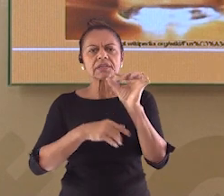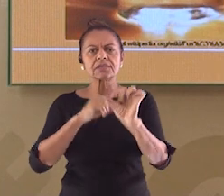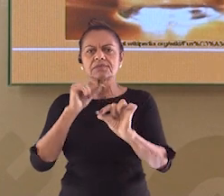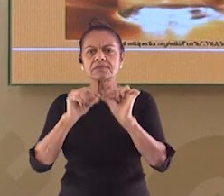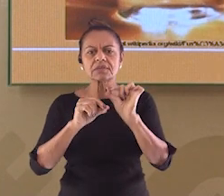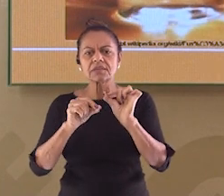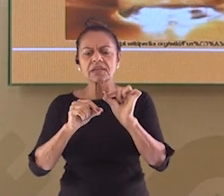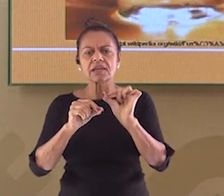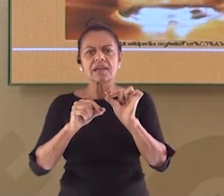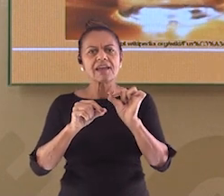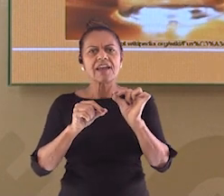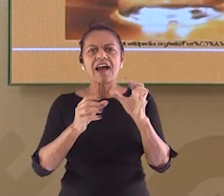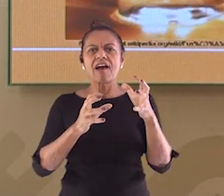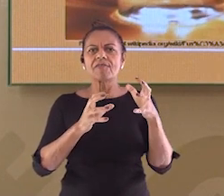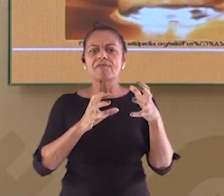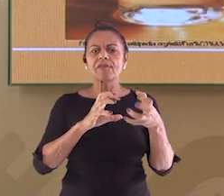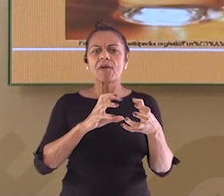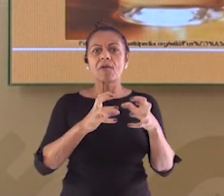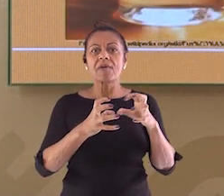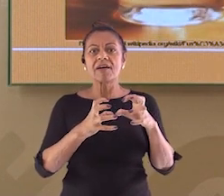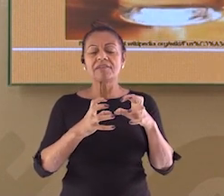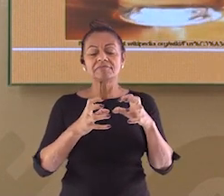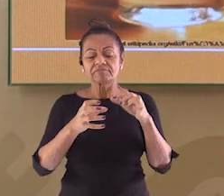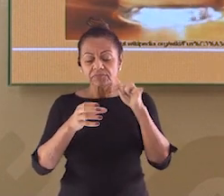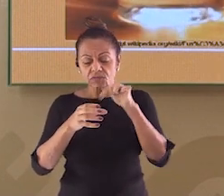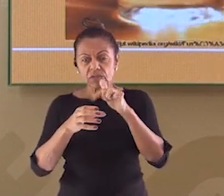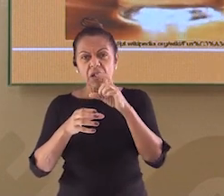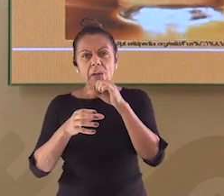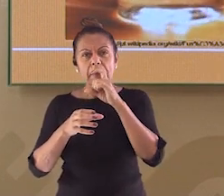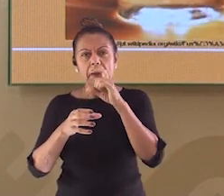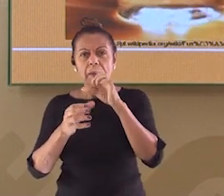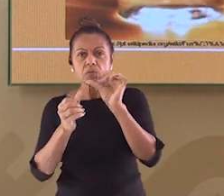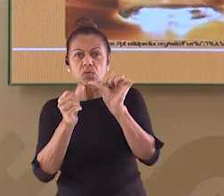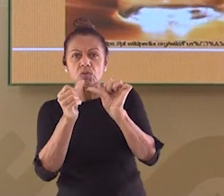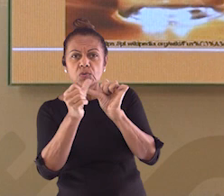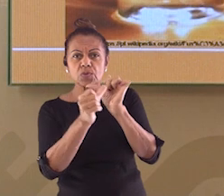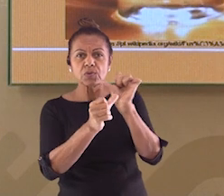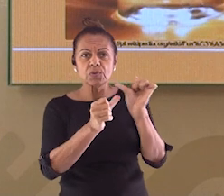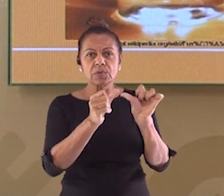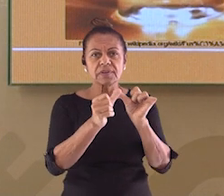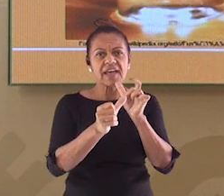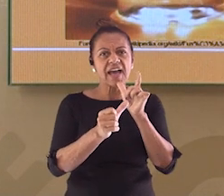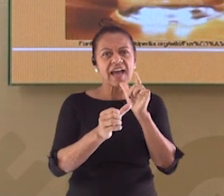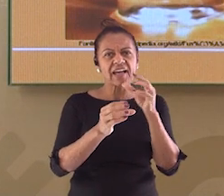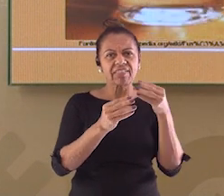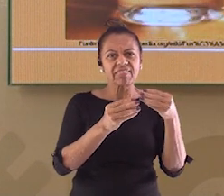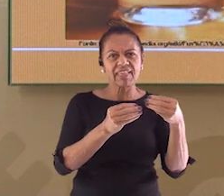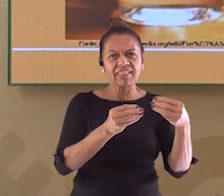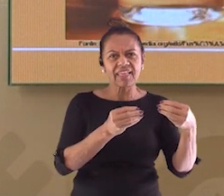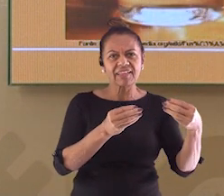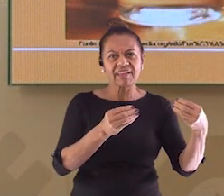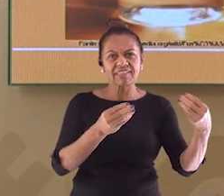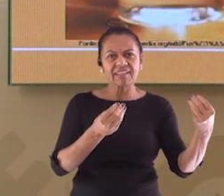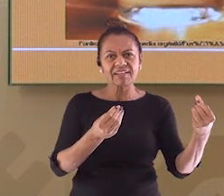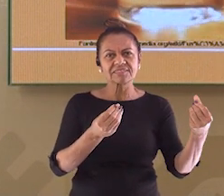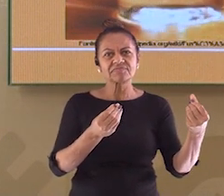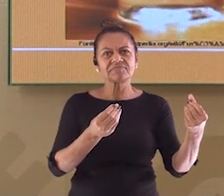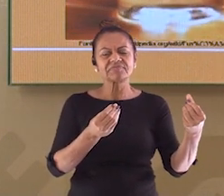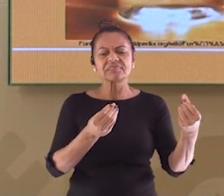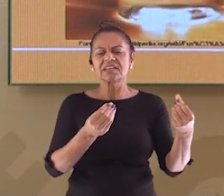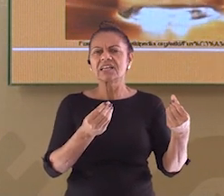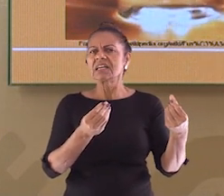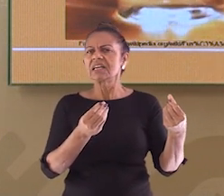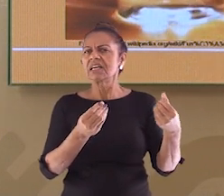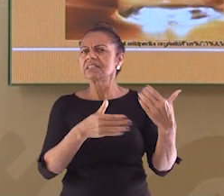sai do seu estado físico e passa para o estado líquido. Esse processo ele é conhecido como